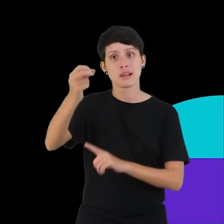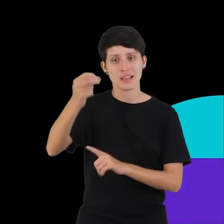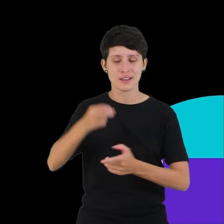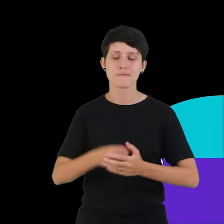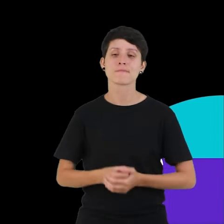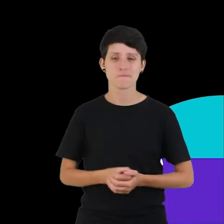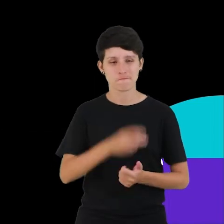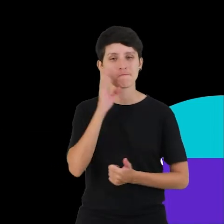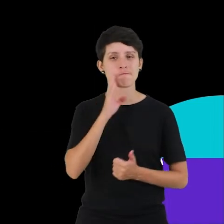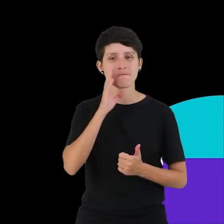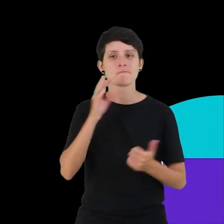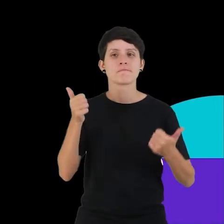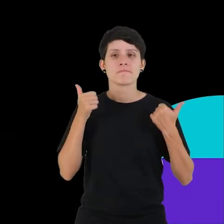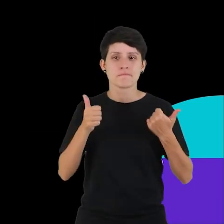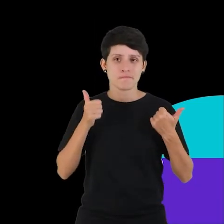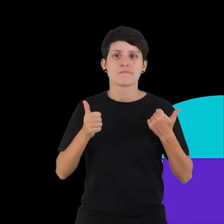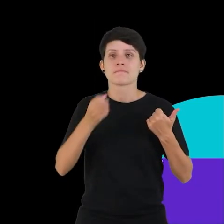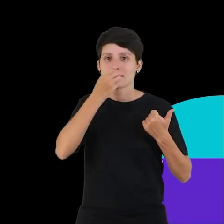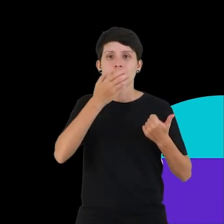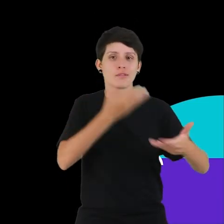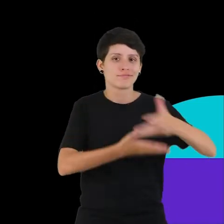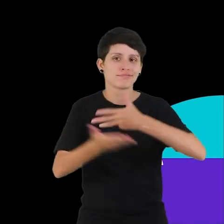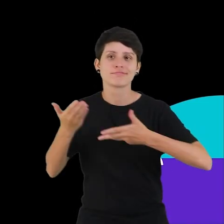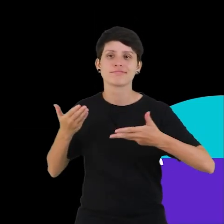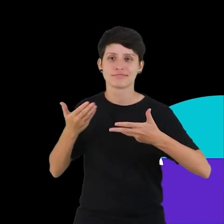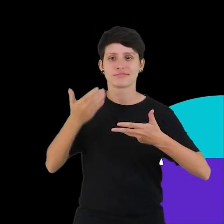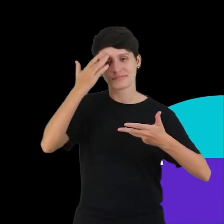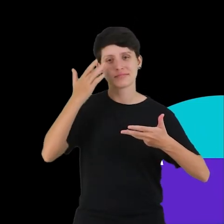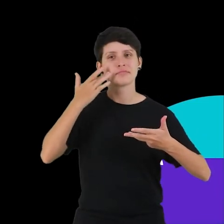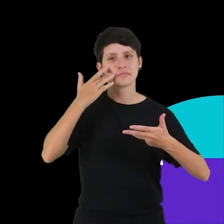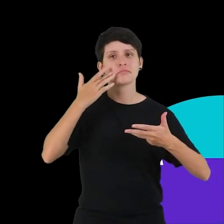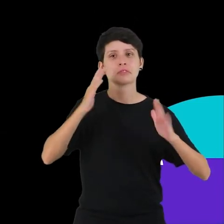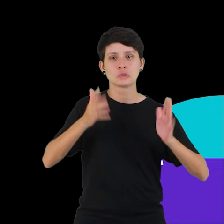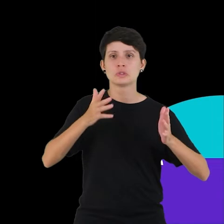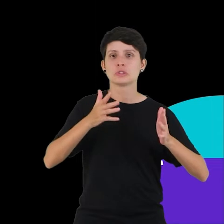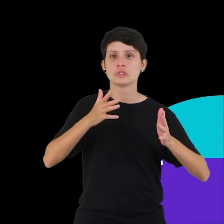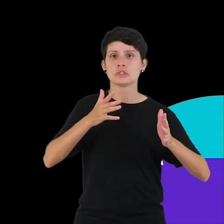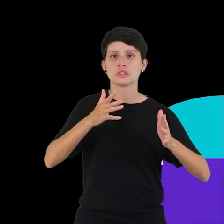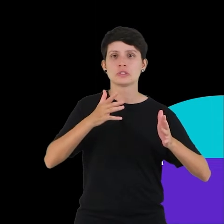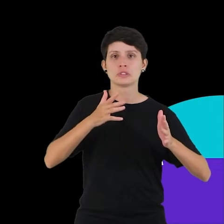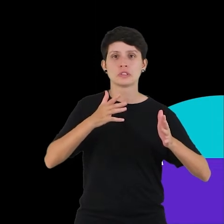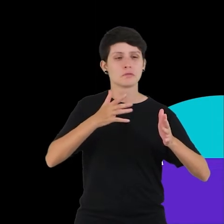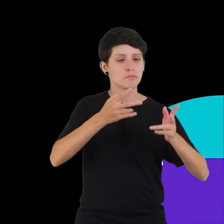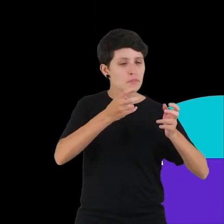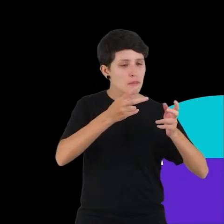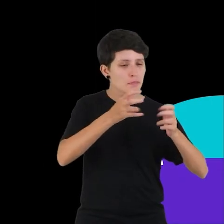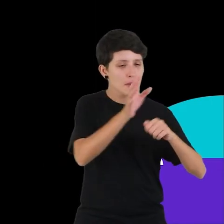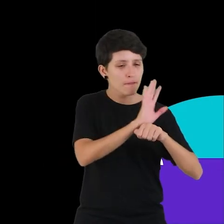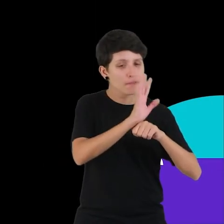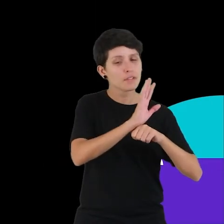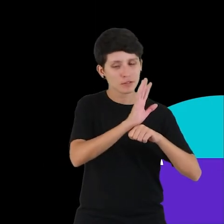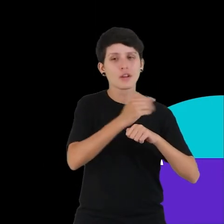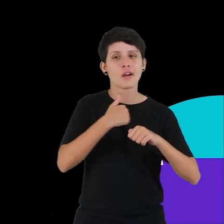maior vendedor desse programa no Brasil é premiado ou premiada com uma viagem de cruzeiro. Então, Keitiane